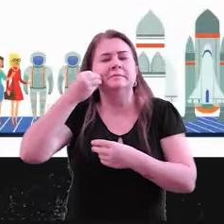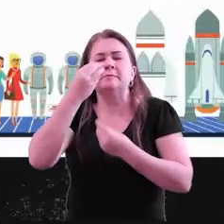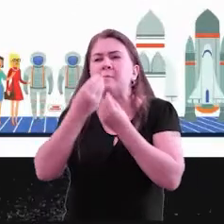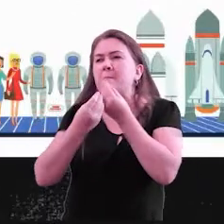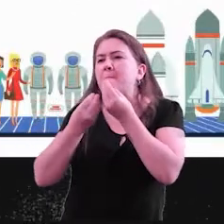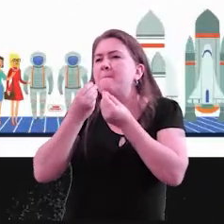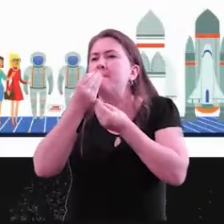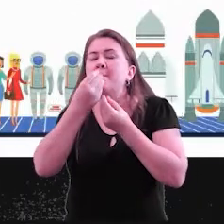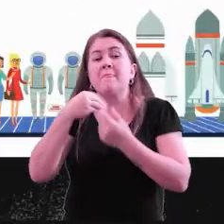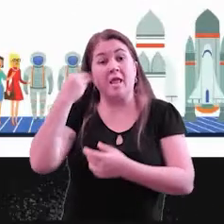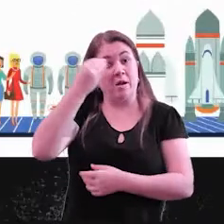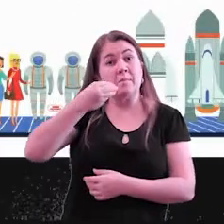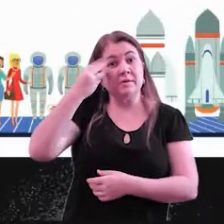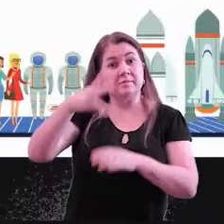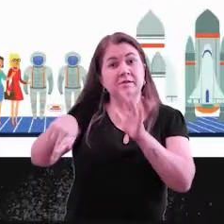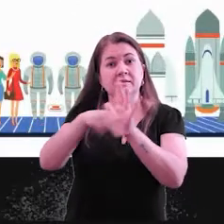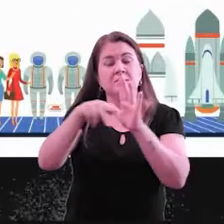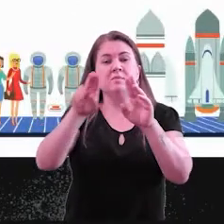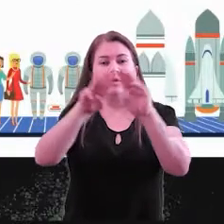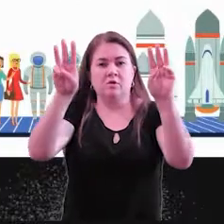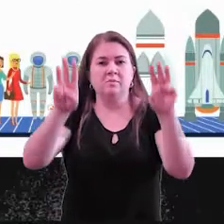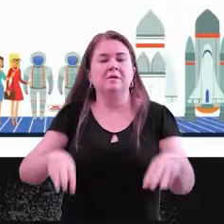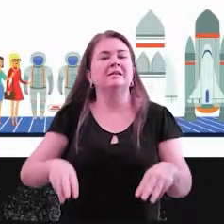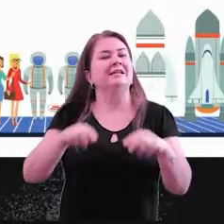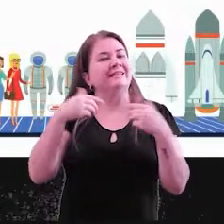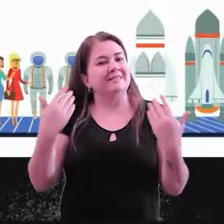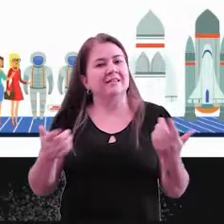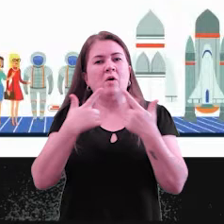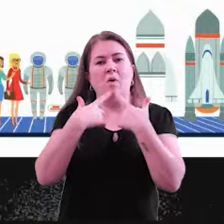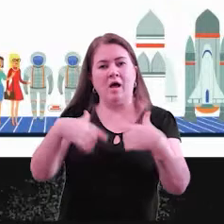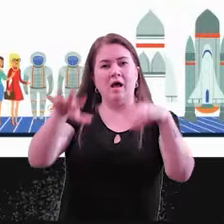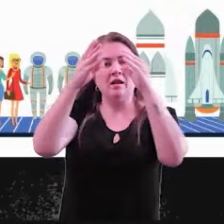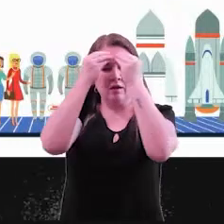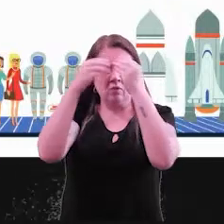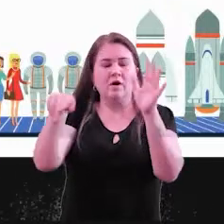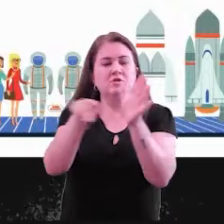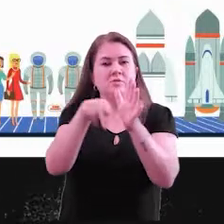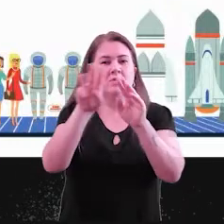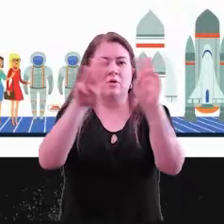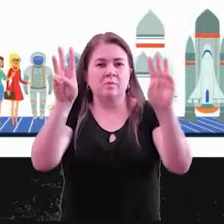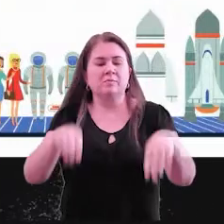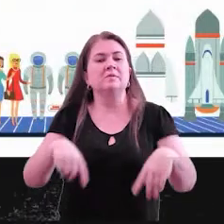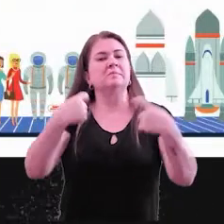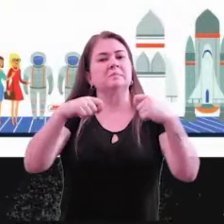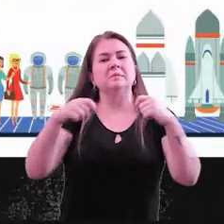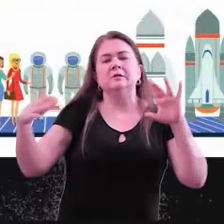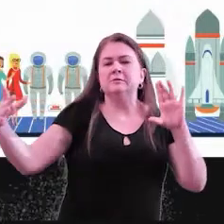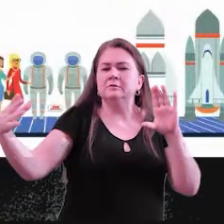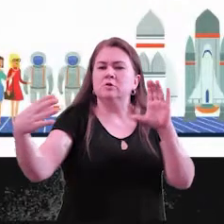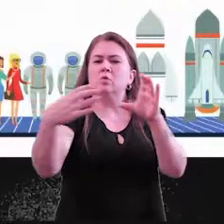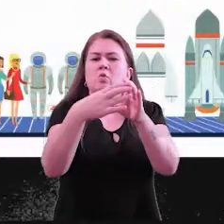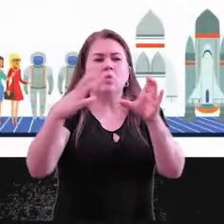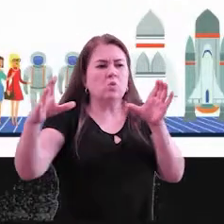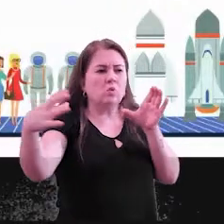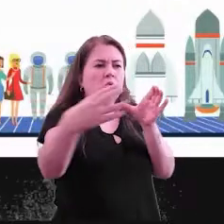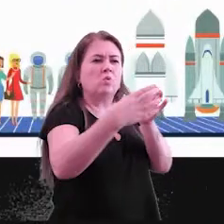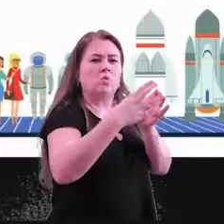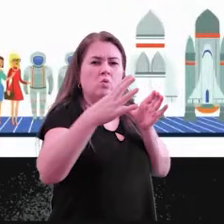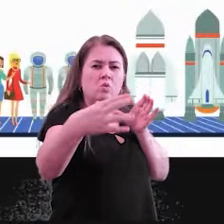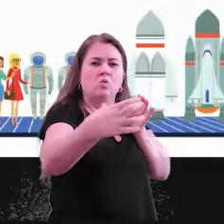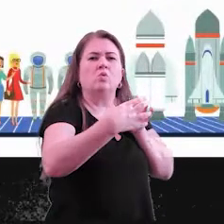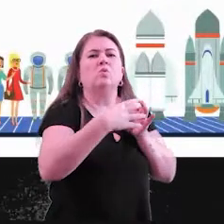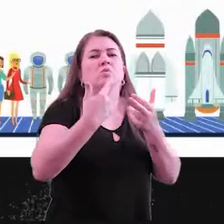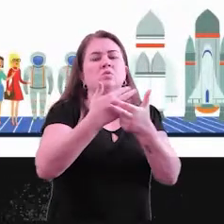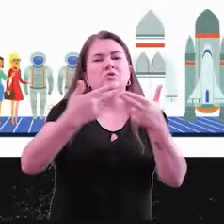nessa associação de elementos verbais e elementos não verbais para potencializar esse espaço de